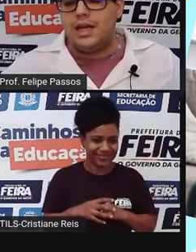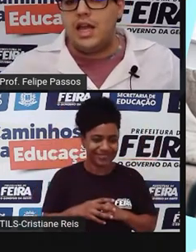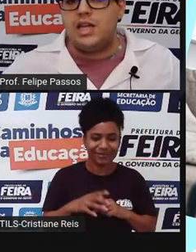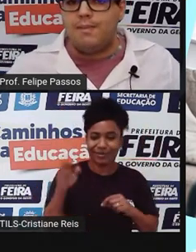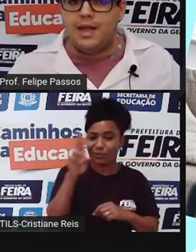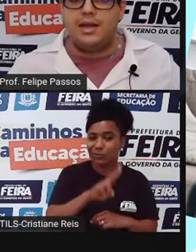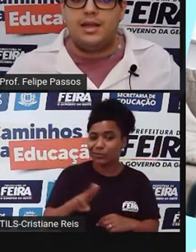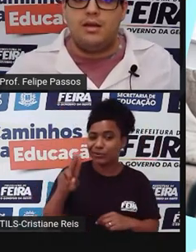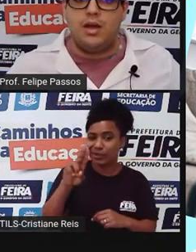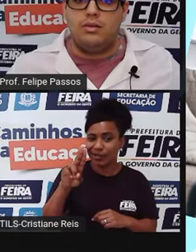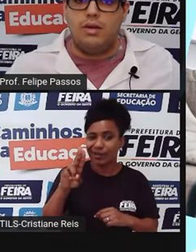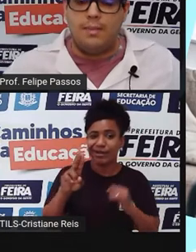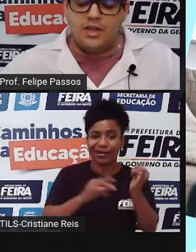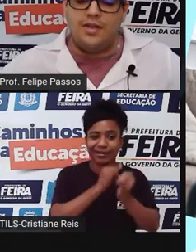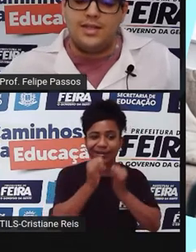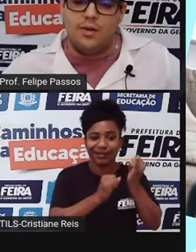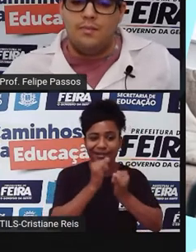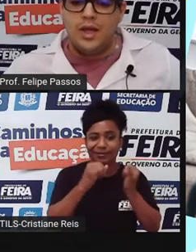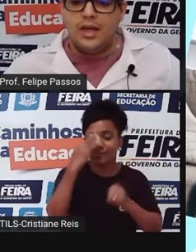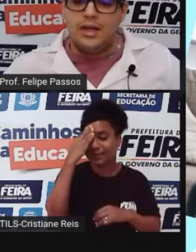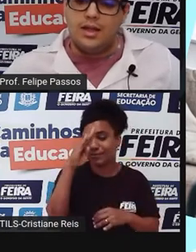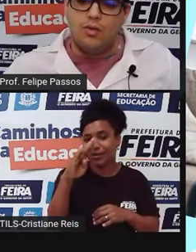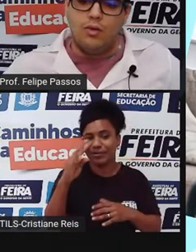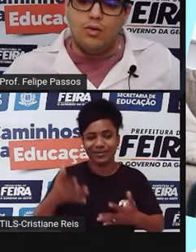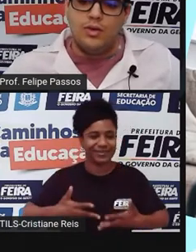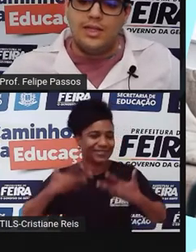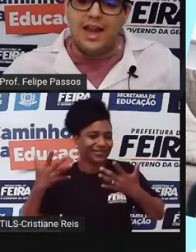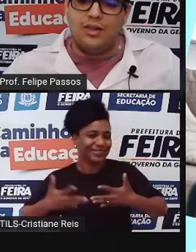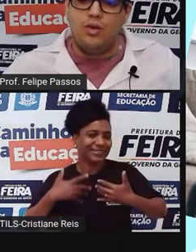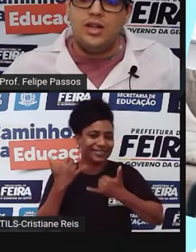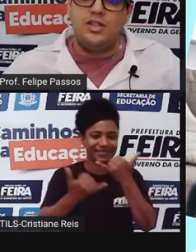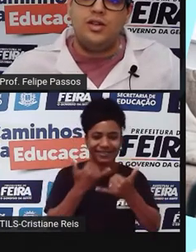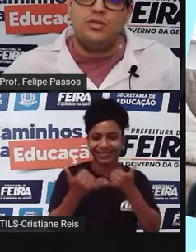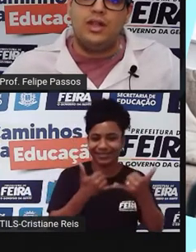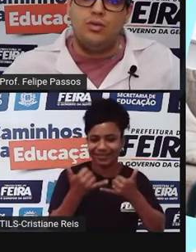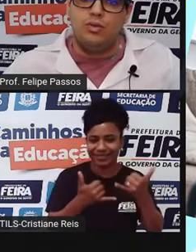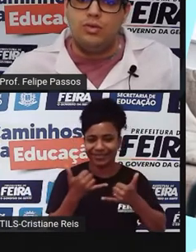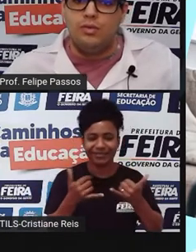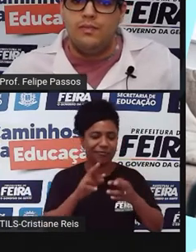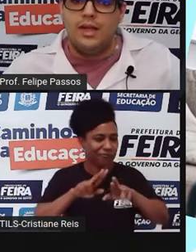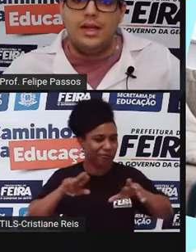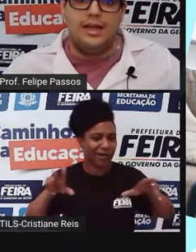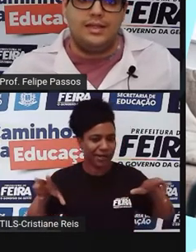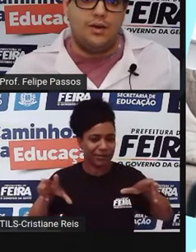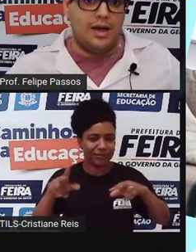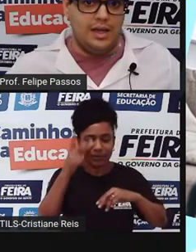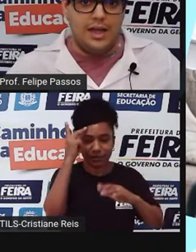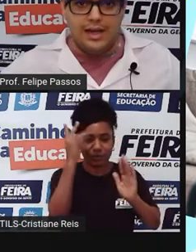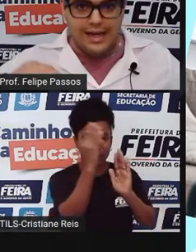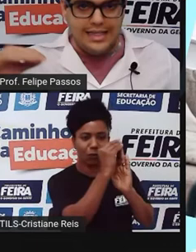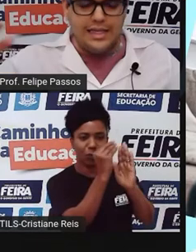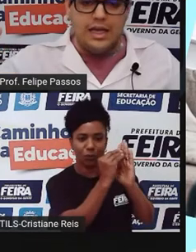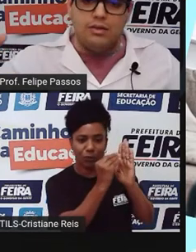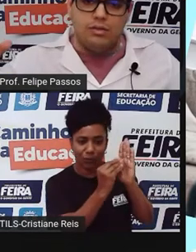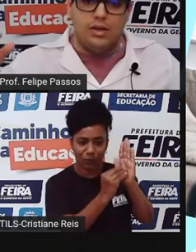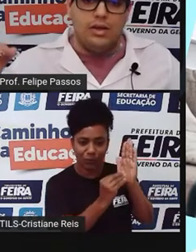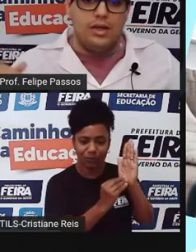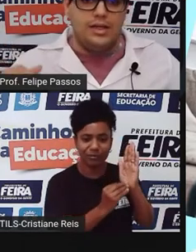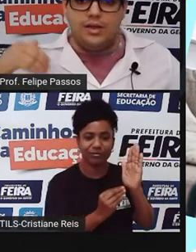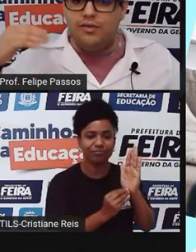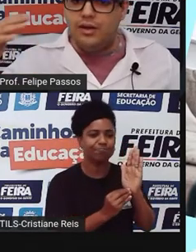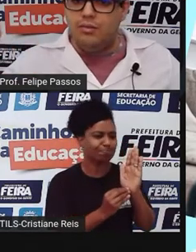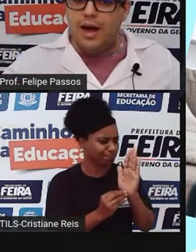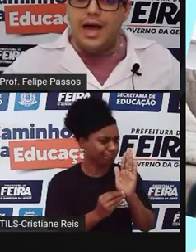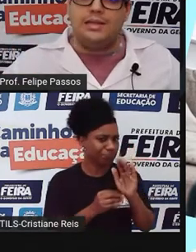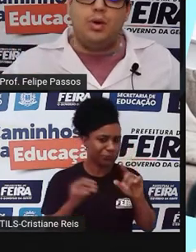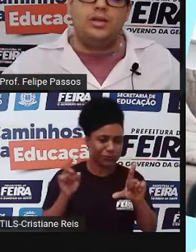da internet é para entretenimento, é para diversão. Então, os criadores de conteúdo, eles estão aí, né, crescendo, eles